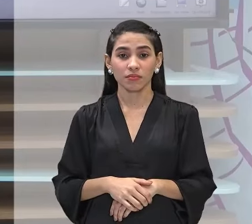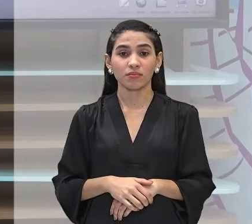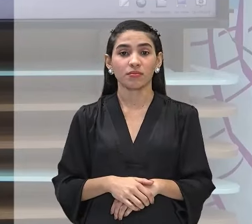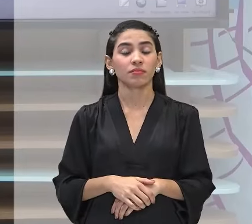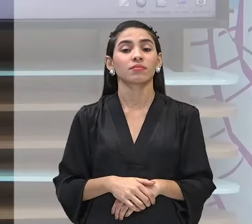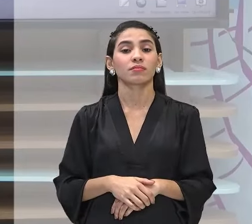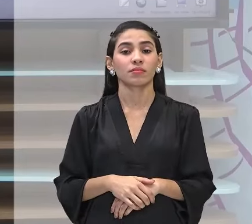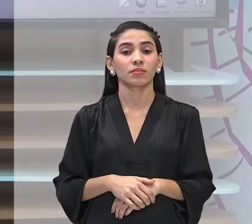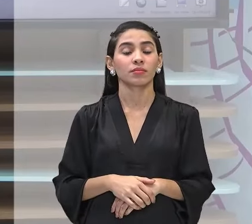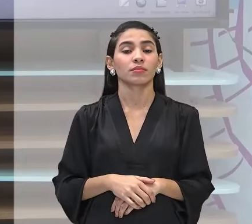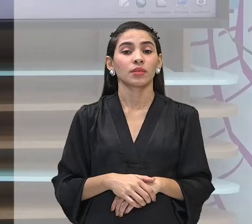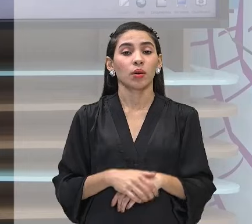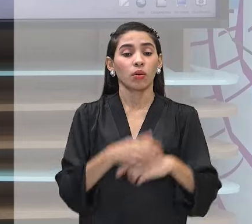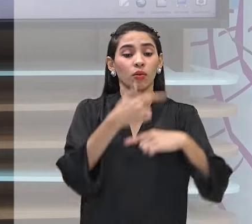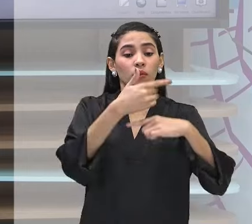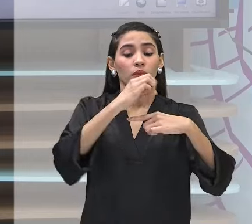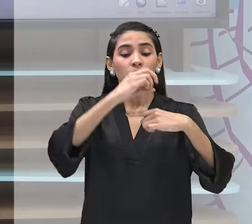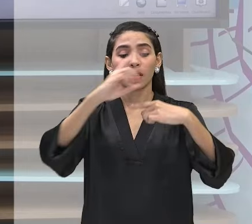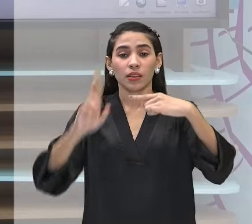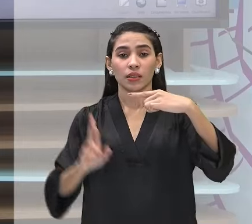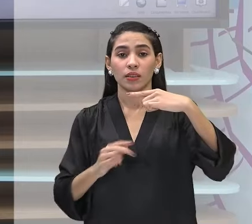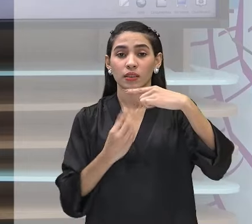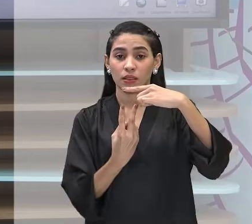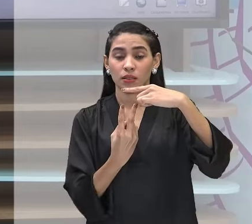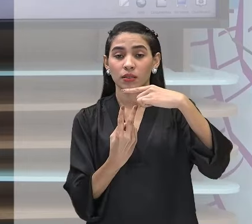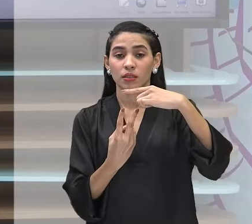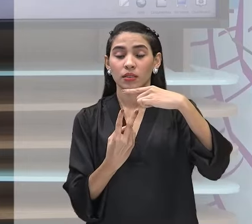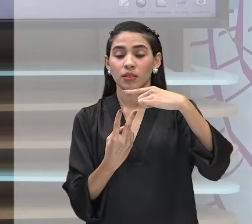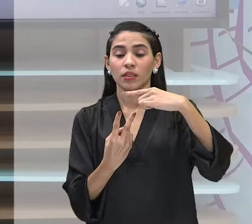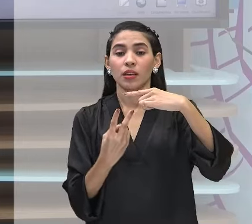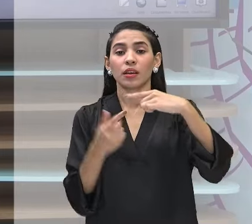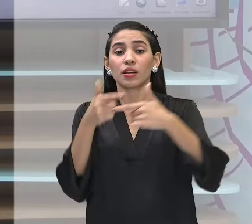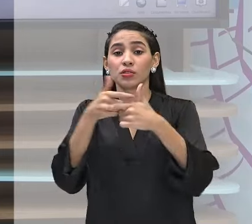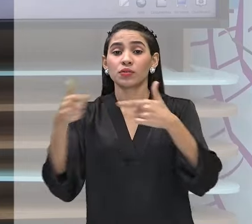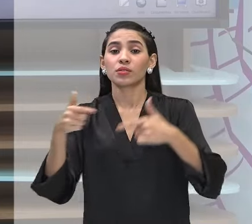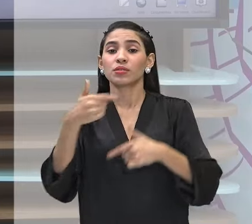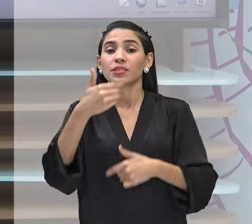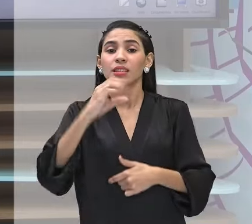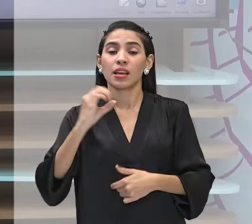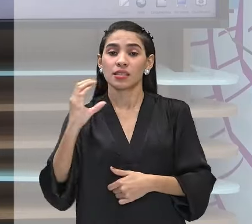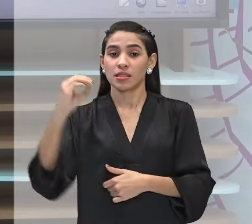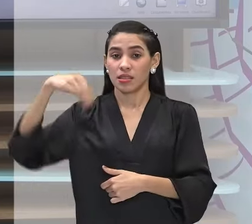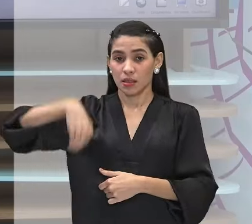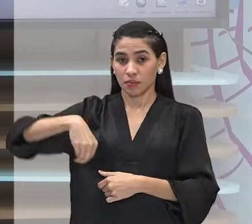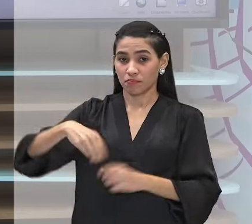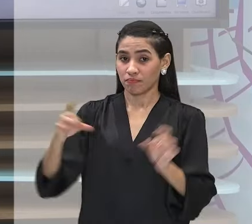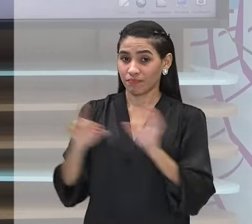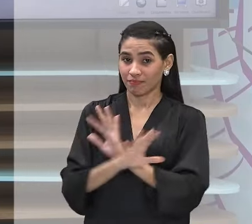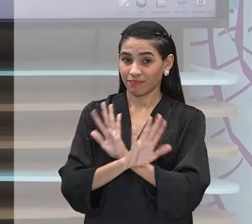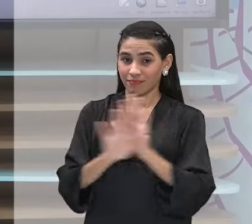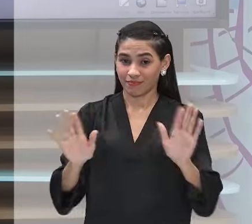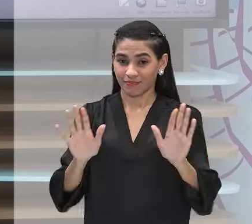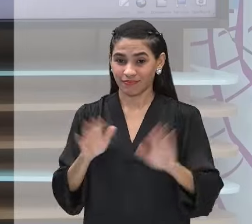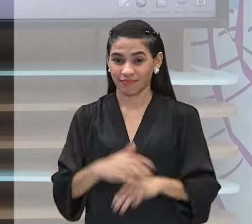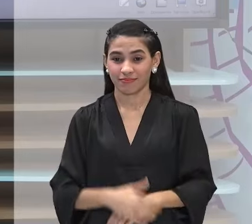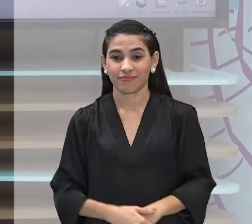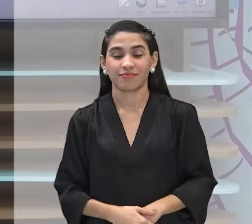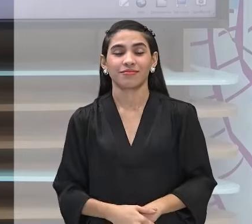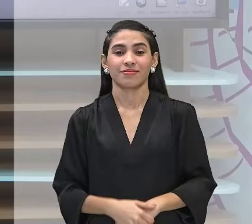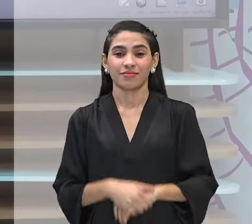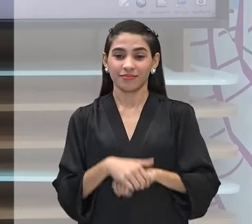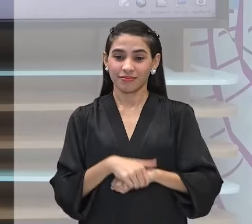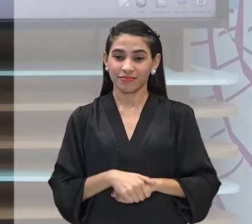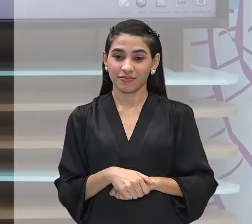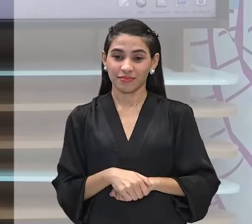passa dividindo ficamos então com 10 cm Beleza meu povo vamos continuar vamos